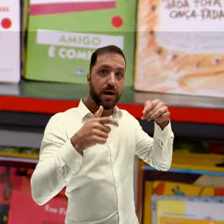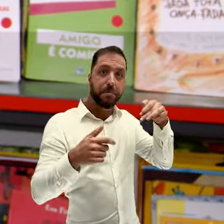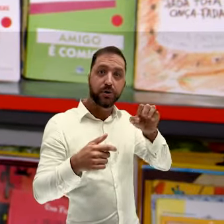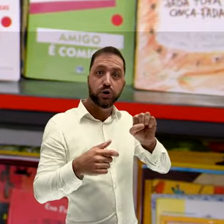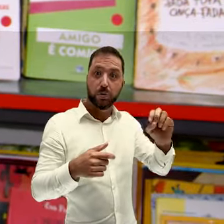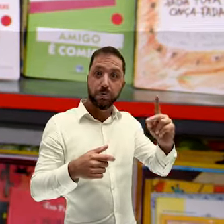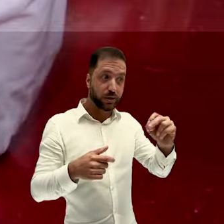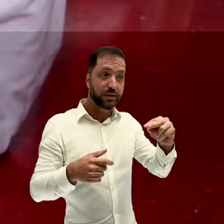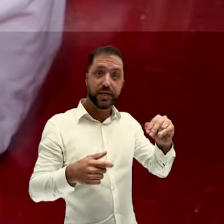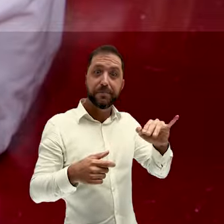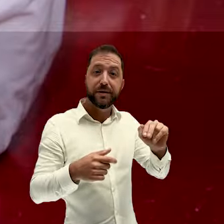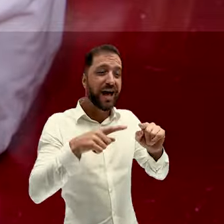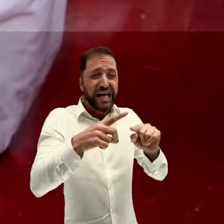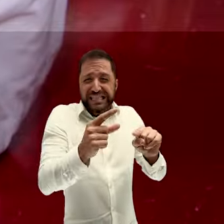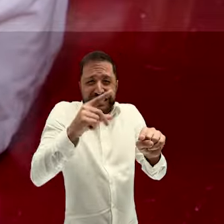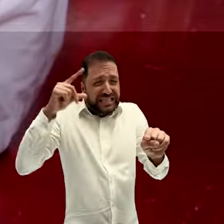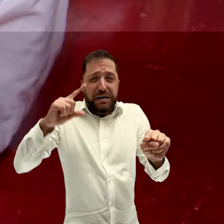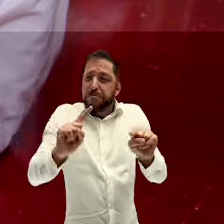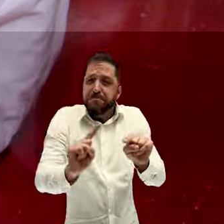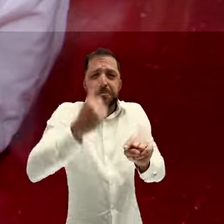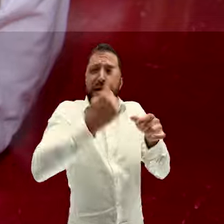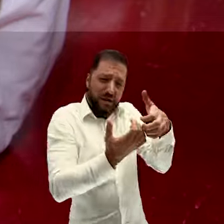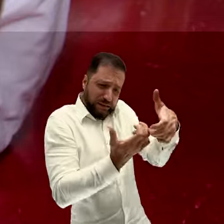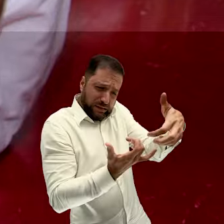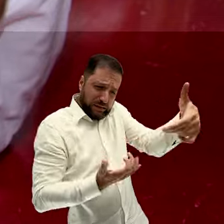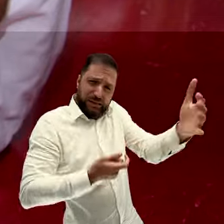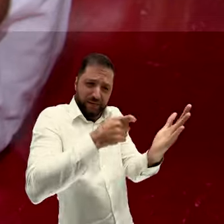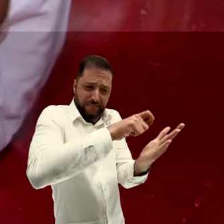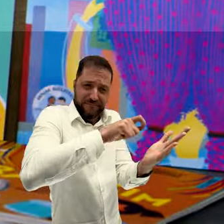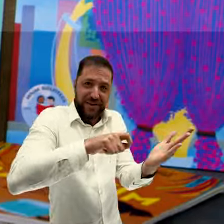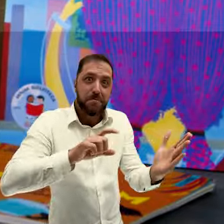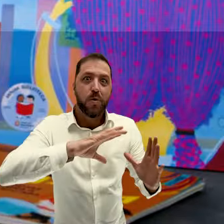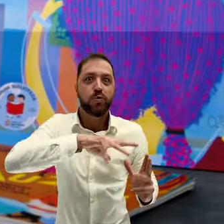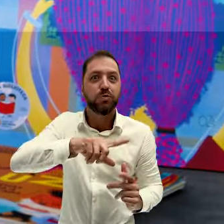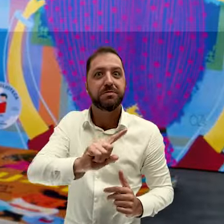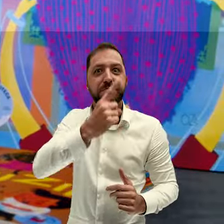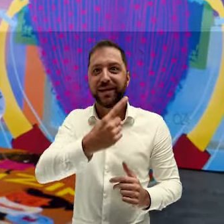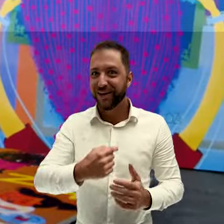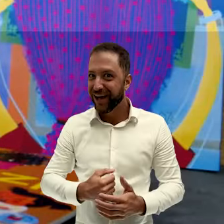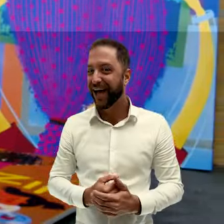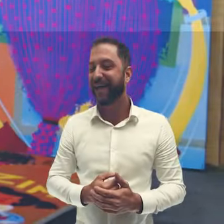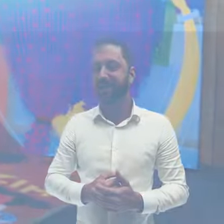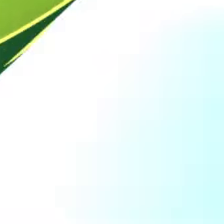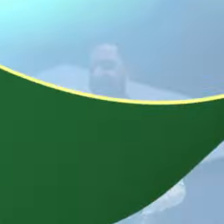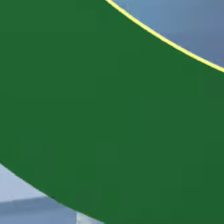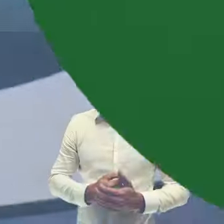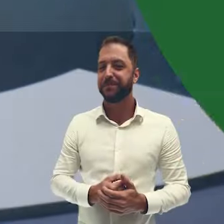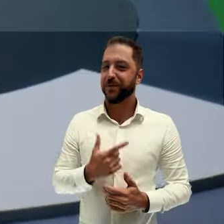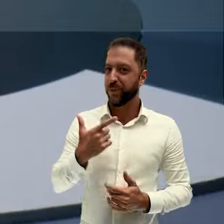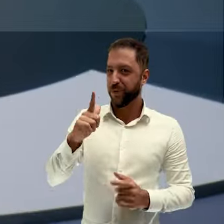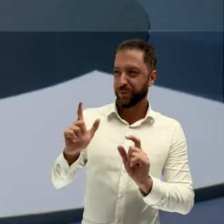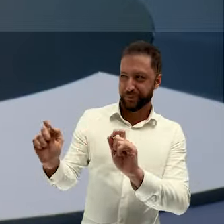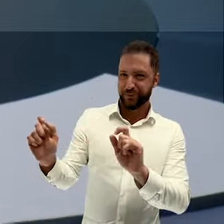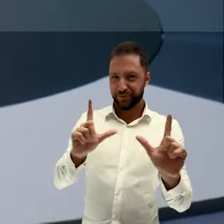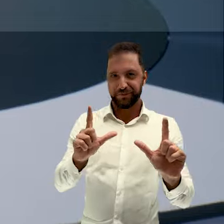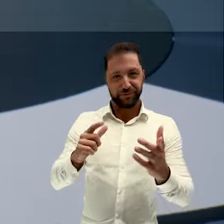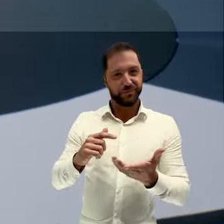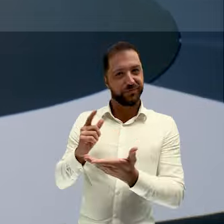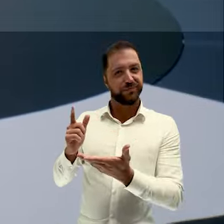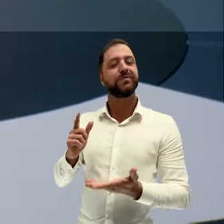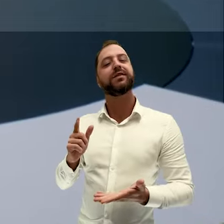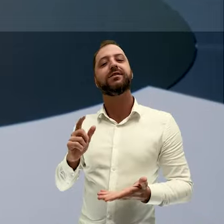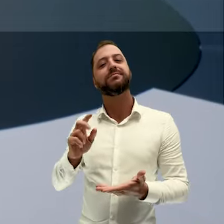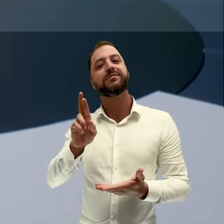da Mesopotâmia seria o primeiro livro do mundo? É, e veja também. No Conexão Social,